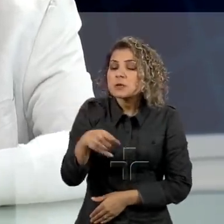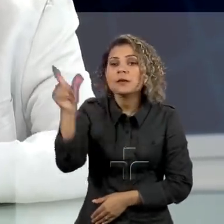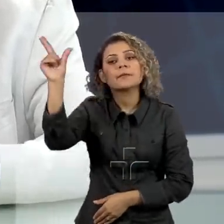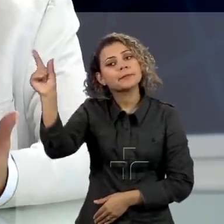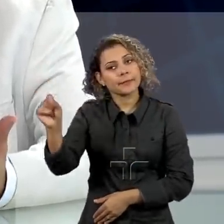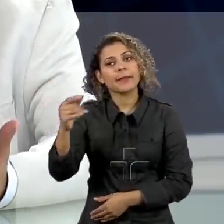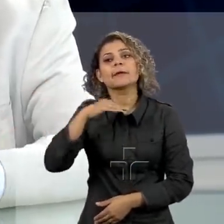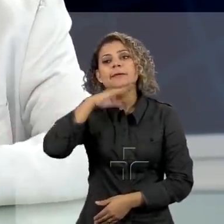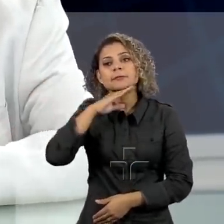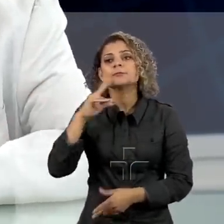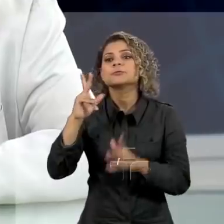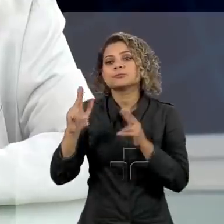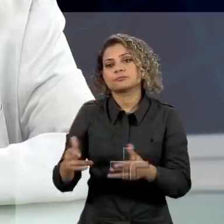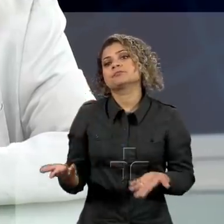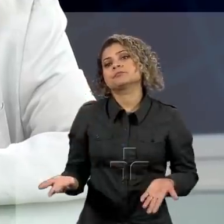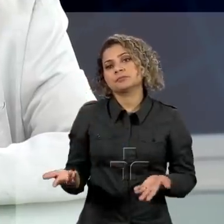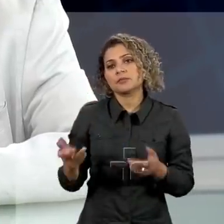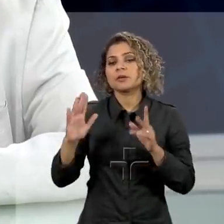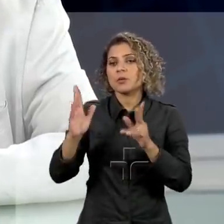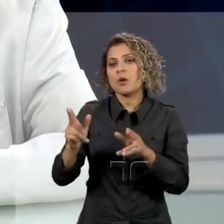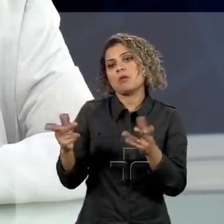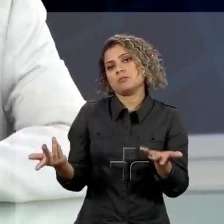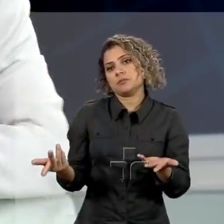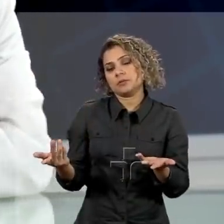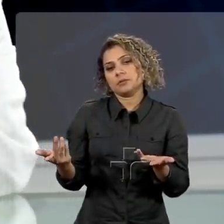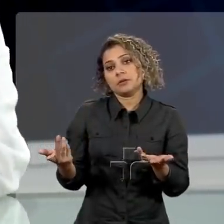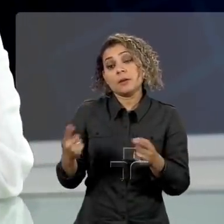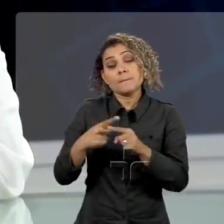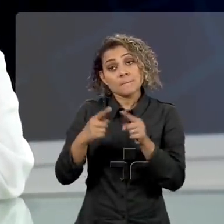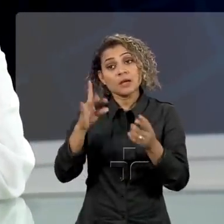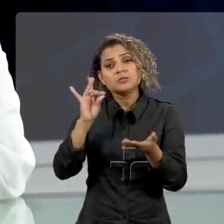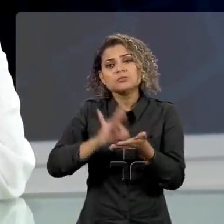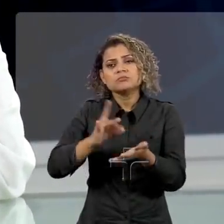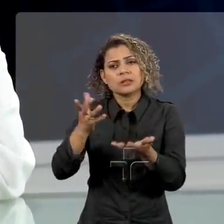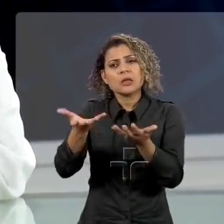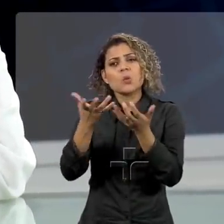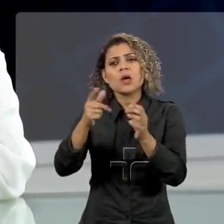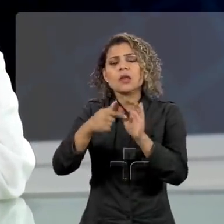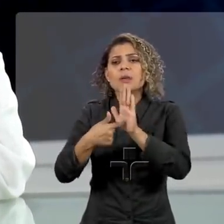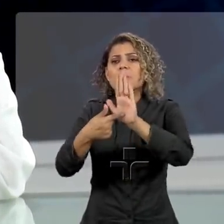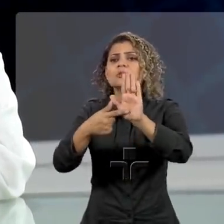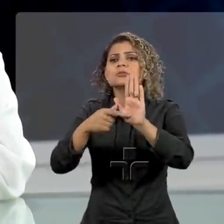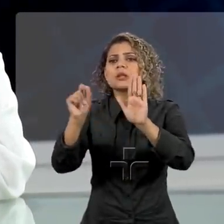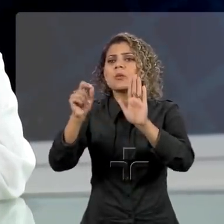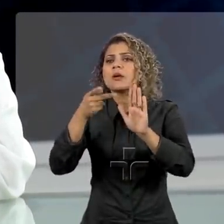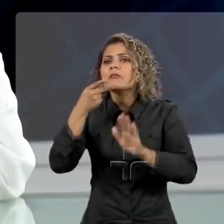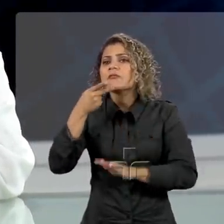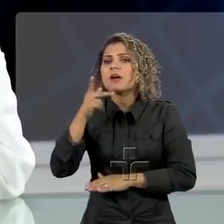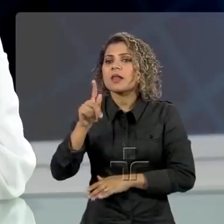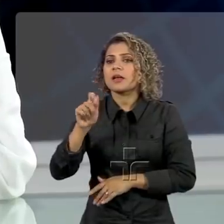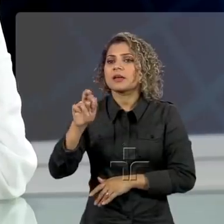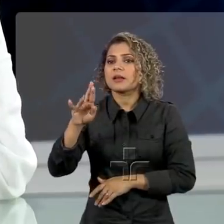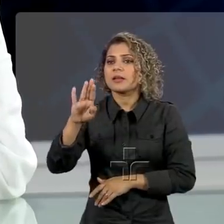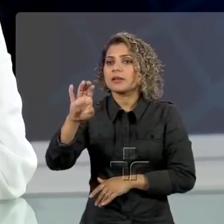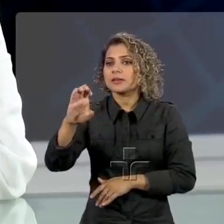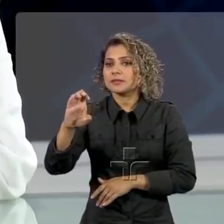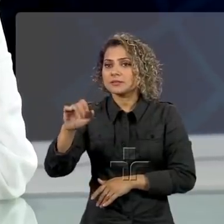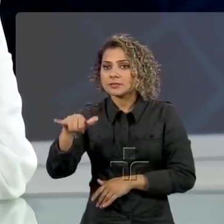sabe que Berlusconi emergiu depois, né? Mas eu queria pontuar uma questão, a fala da Hoffmann, da Gleisi Hoffmann,